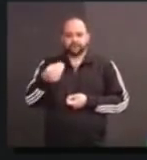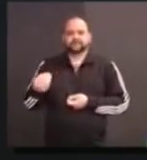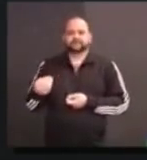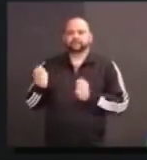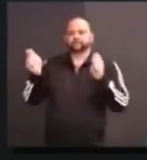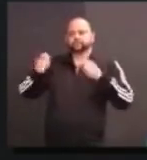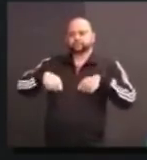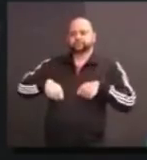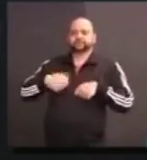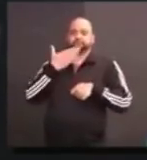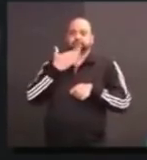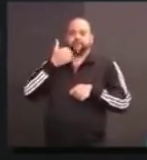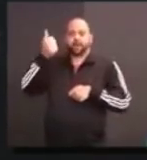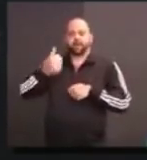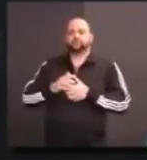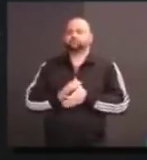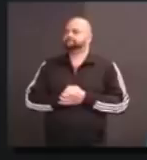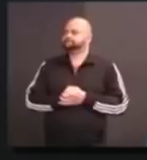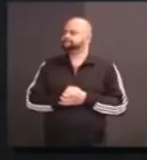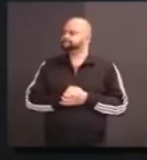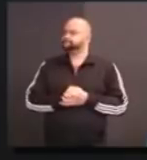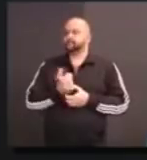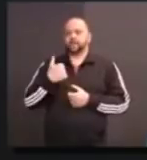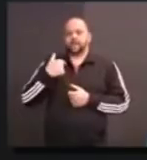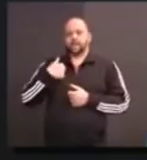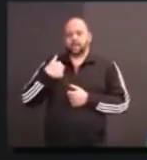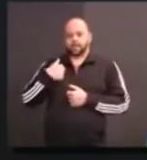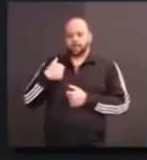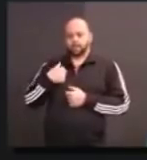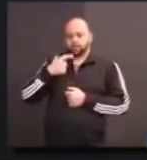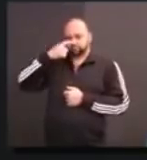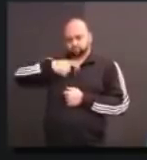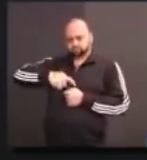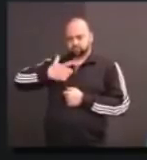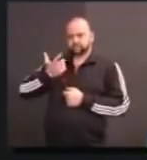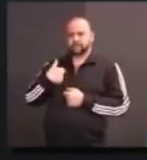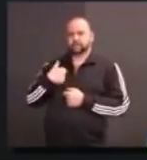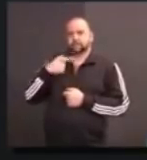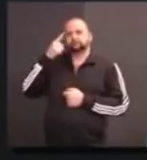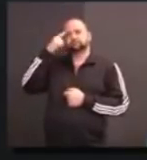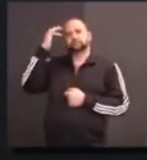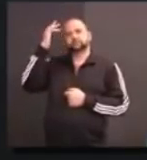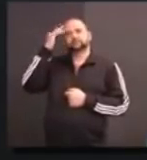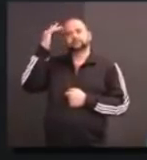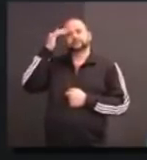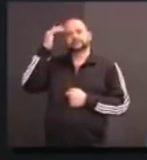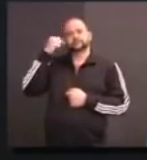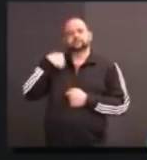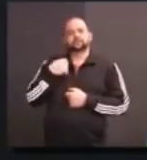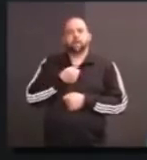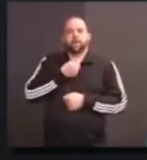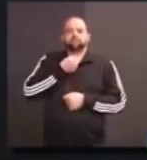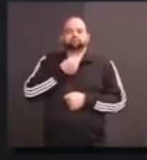pode. Eu estava justamente meditando sobre o que falar.